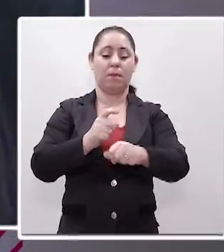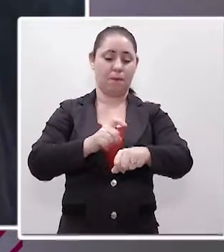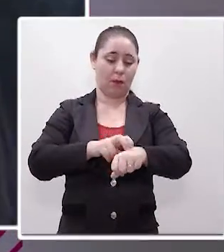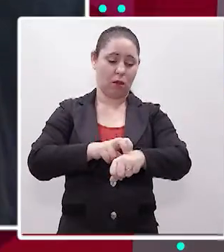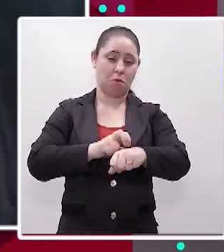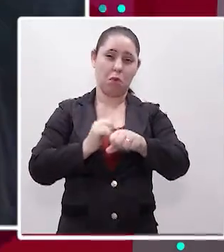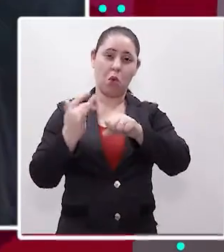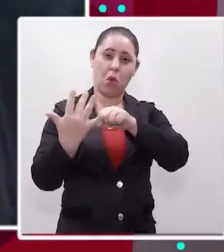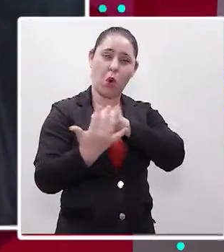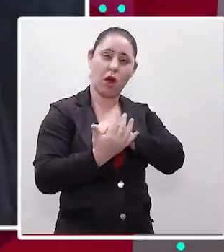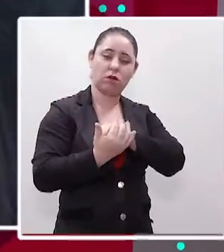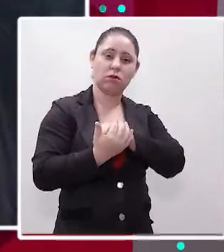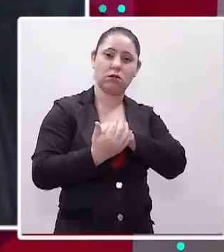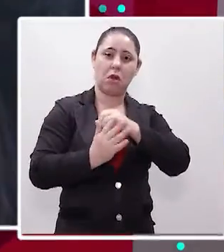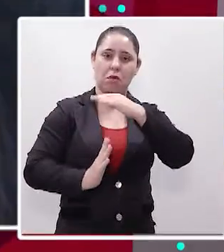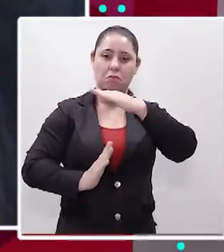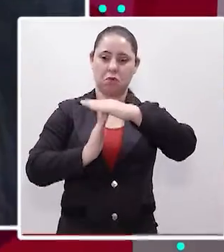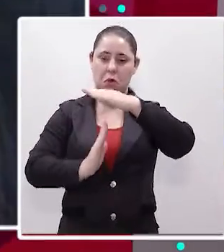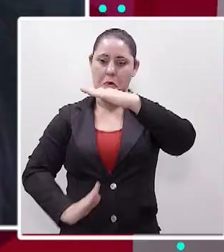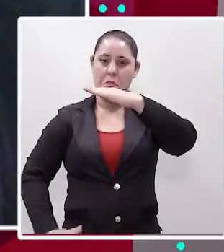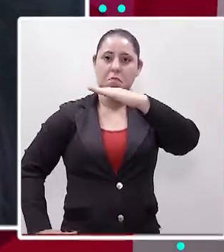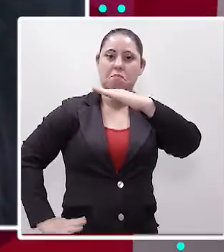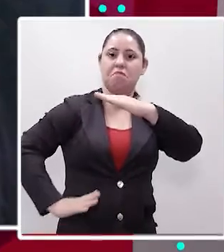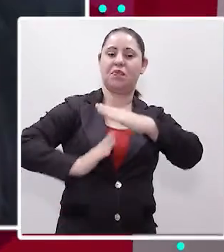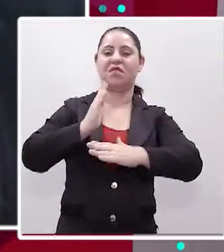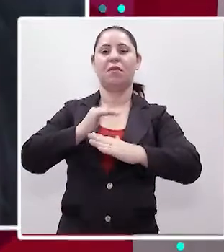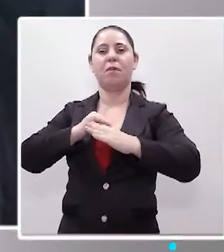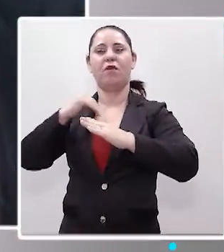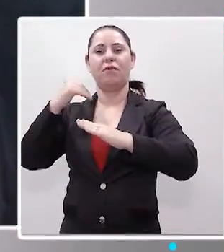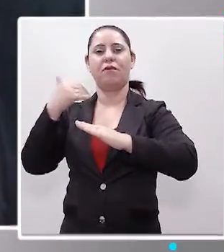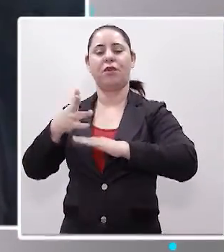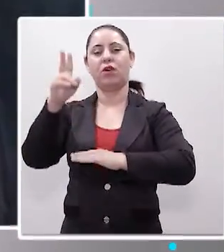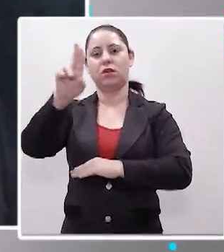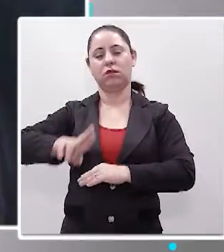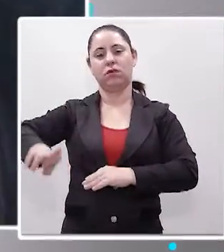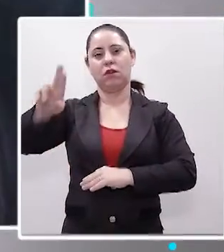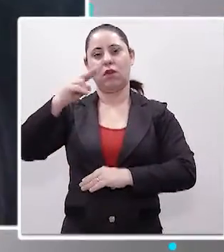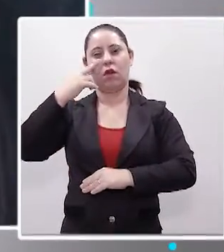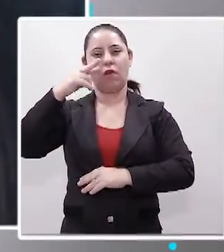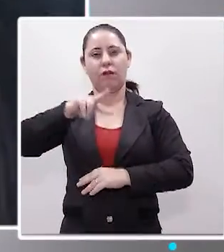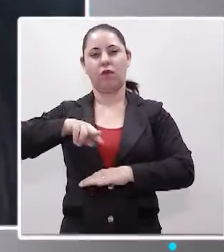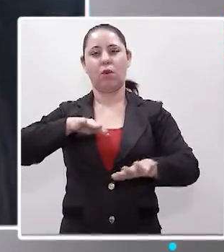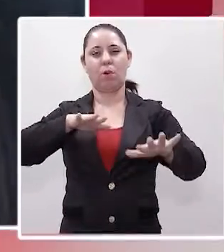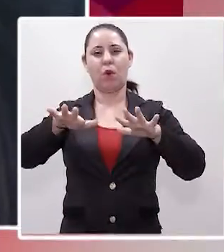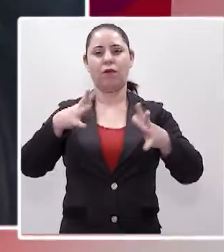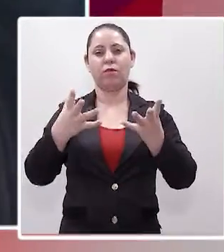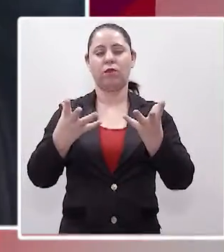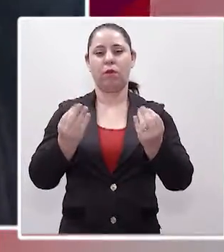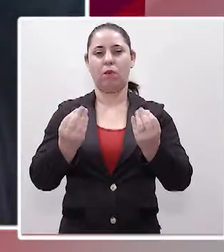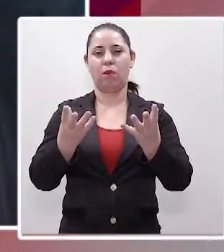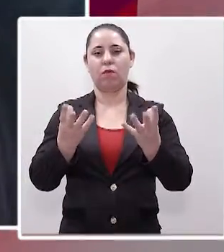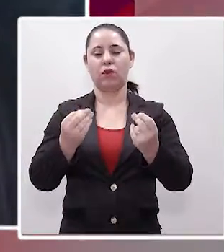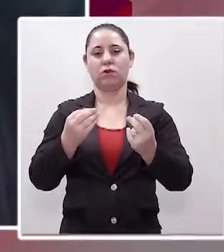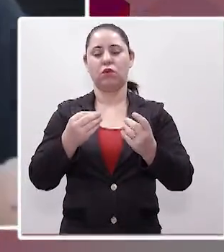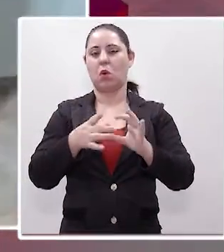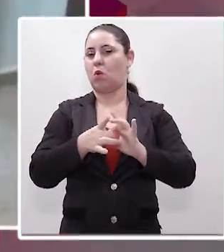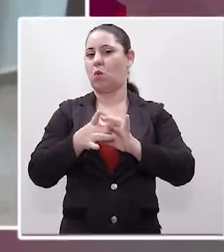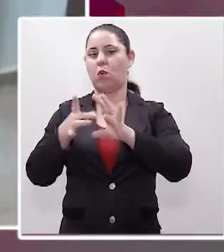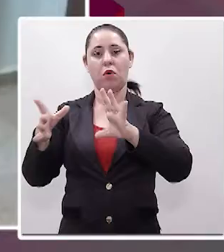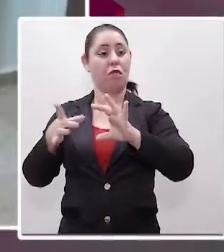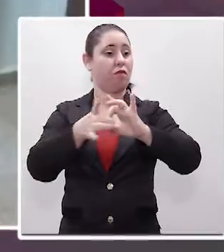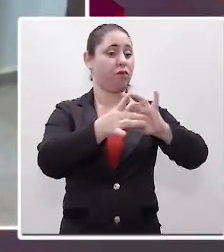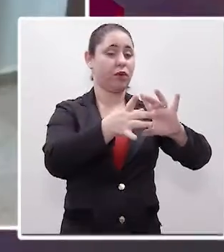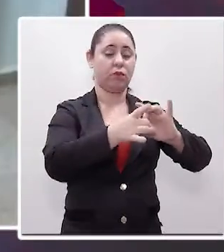nesse período de pandemia, ela extrapolou bastante os muros da universidade, né? A gente viu movimentos,